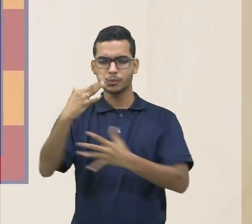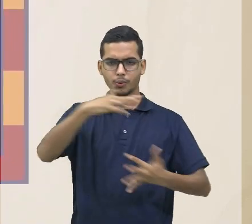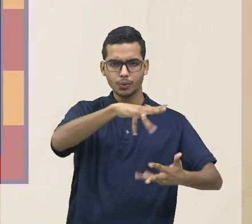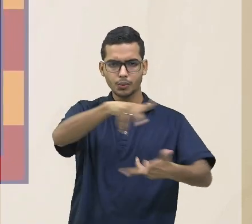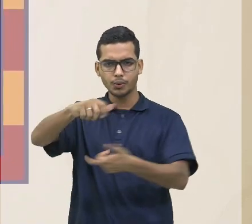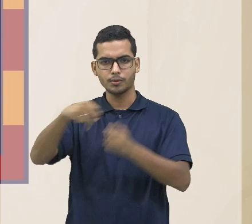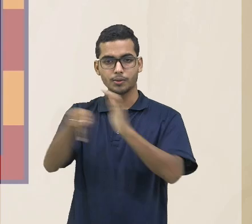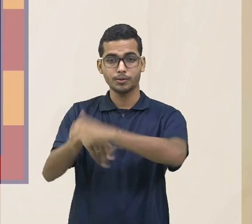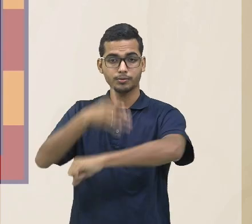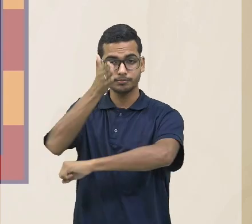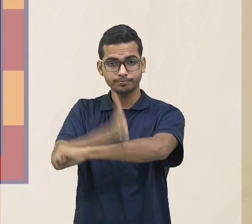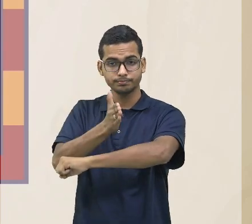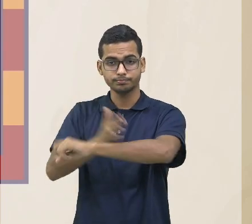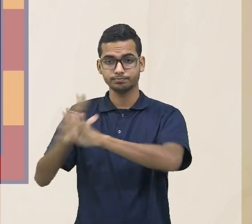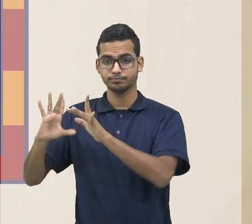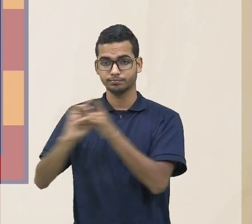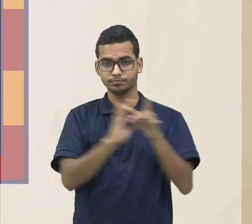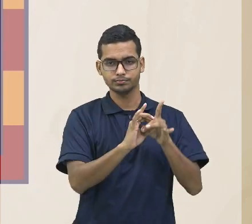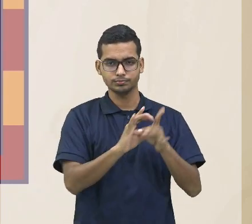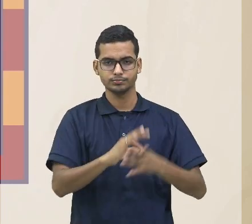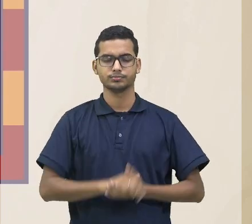medieval.